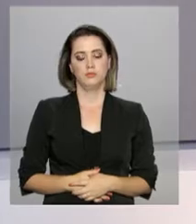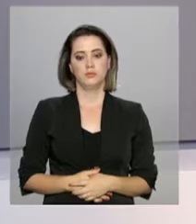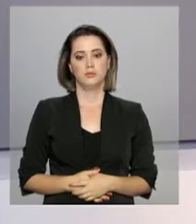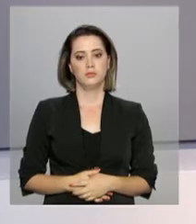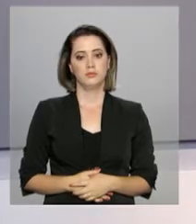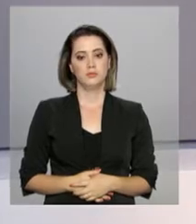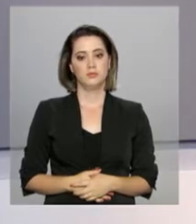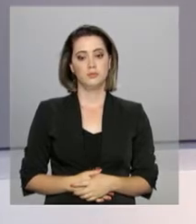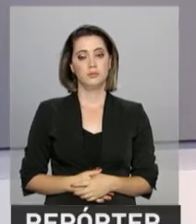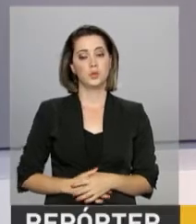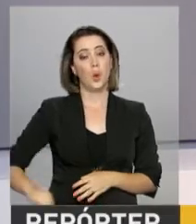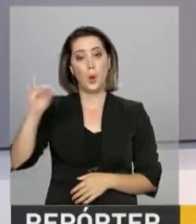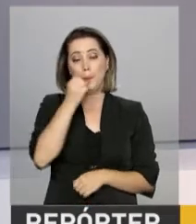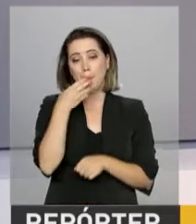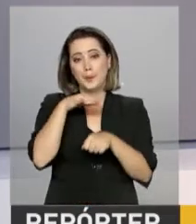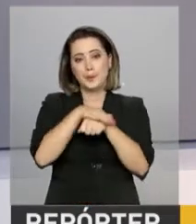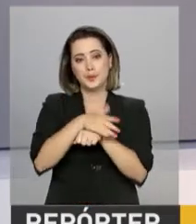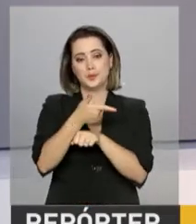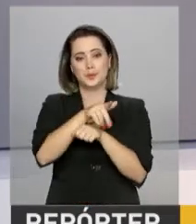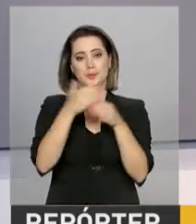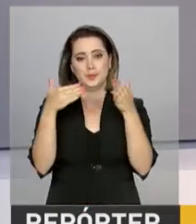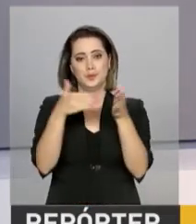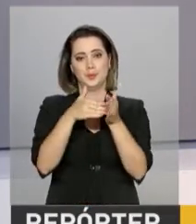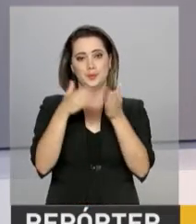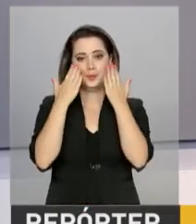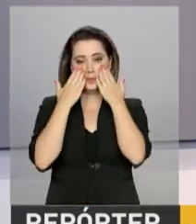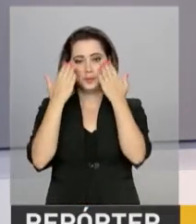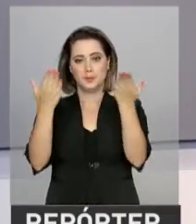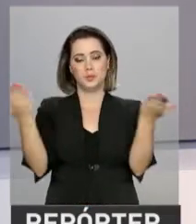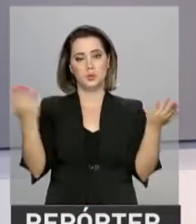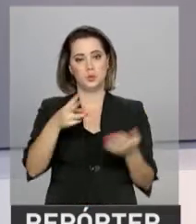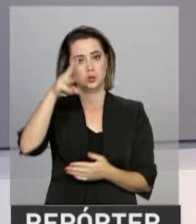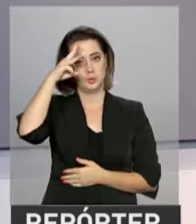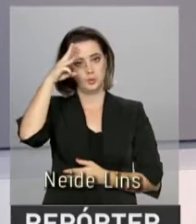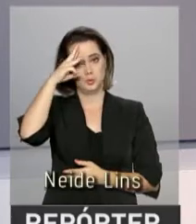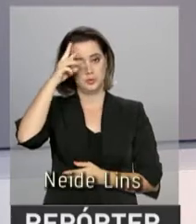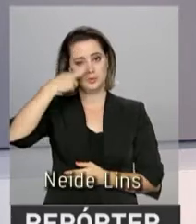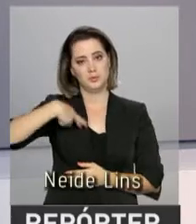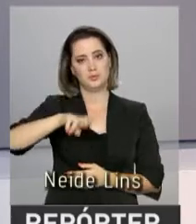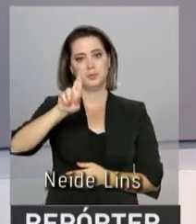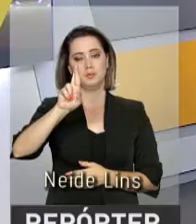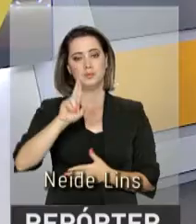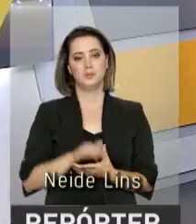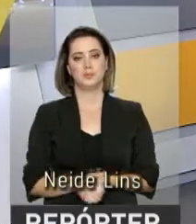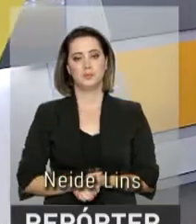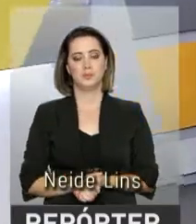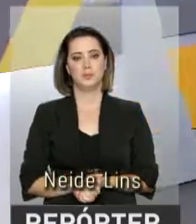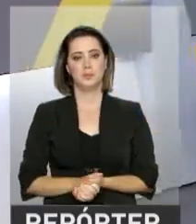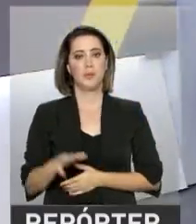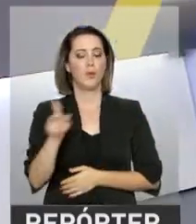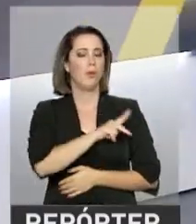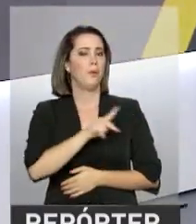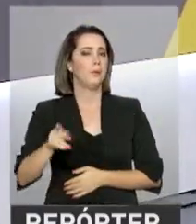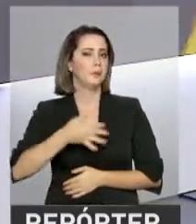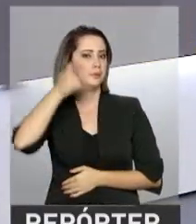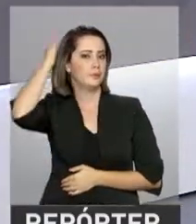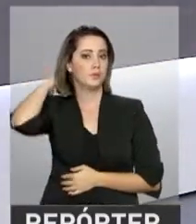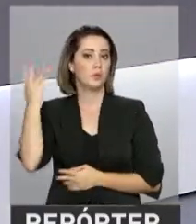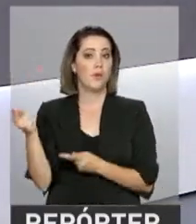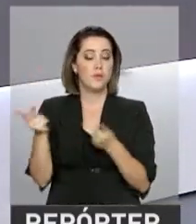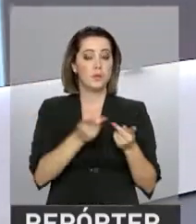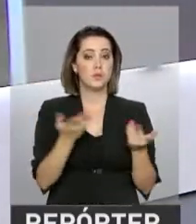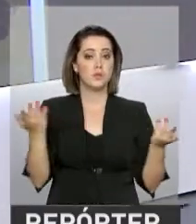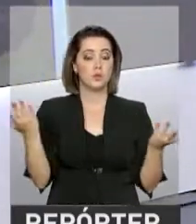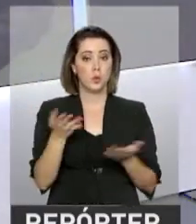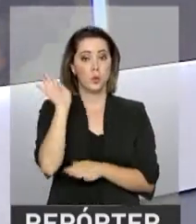olá boa noite no ar a última edição desta terça-feira do repórter nbr o presidente michel temer visitou